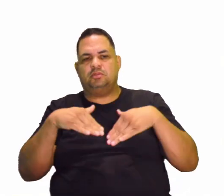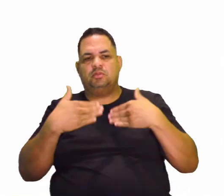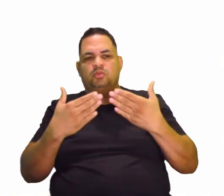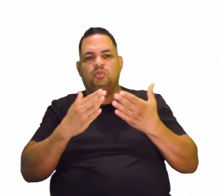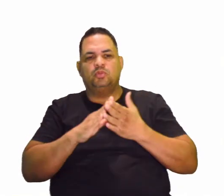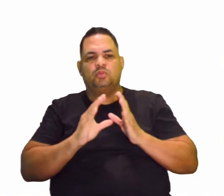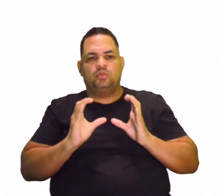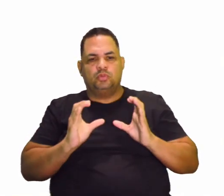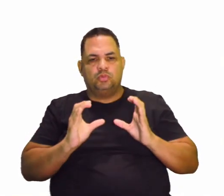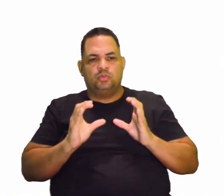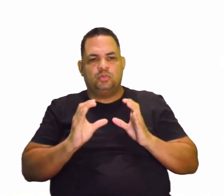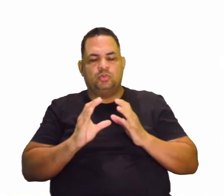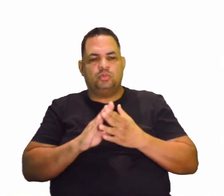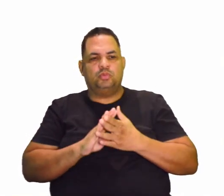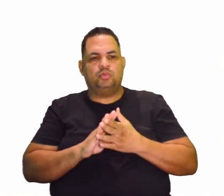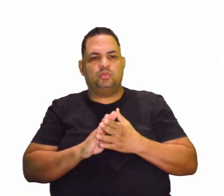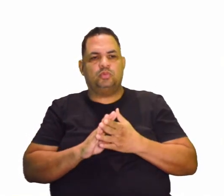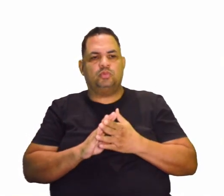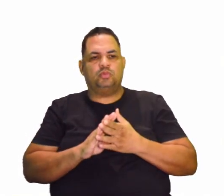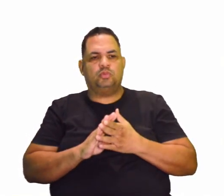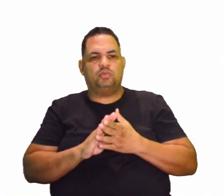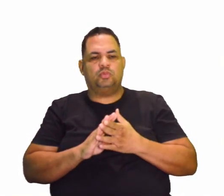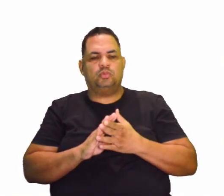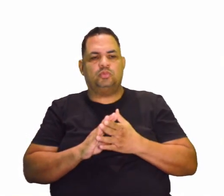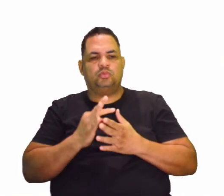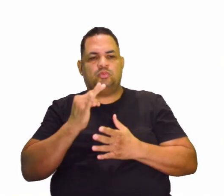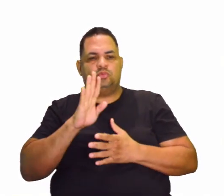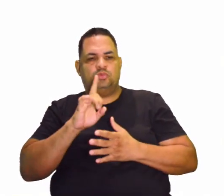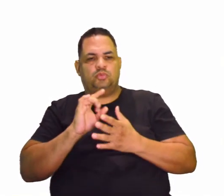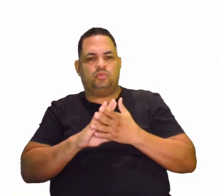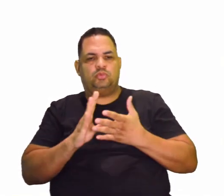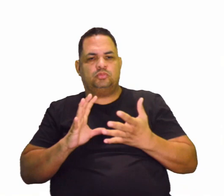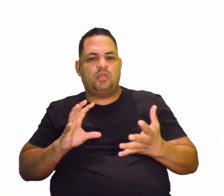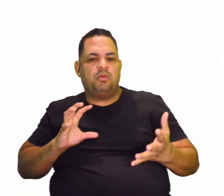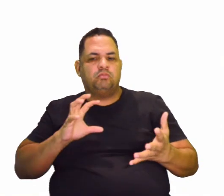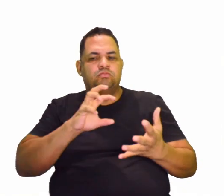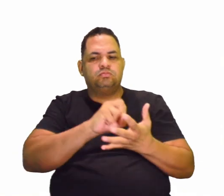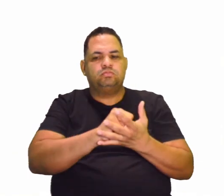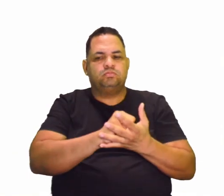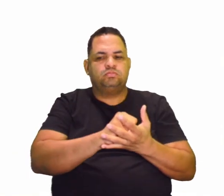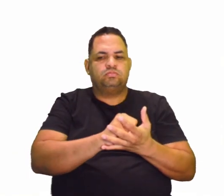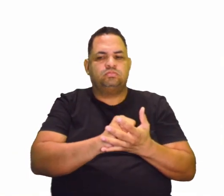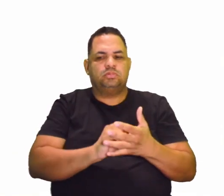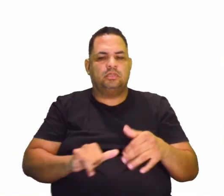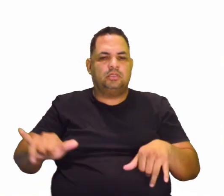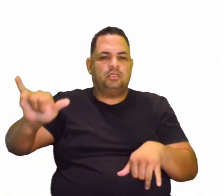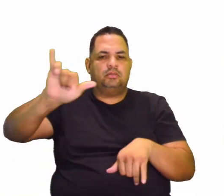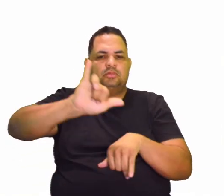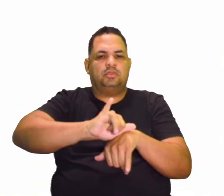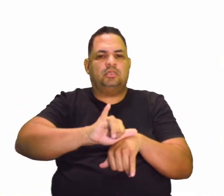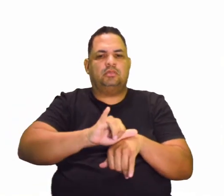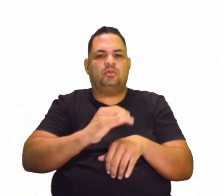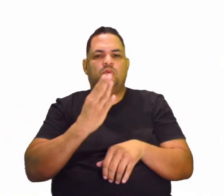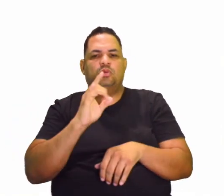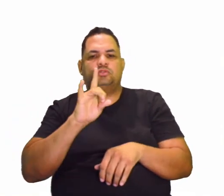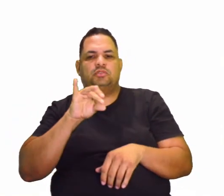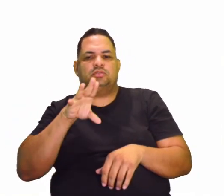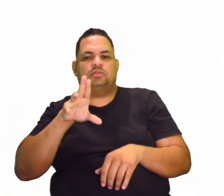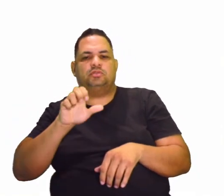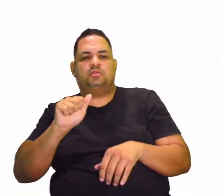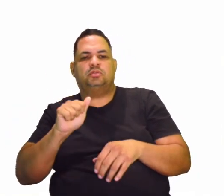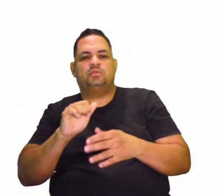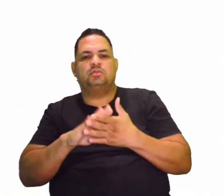verdade, quando os turcos tomaram sua capital, Constantinopla. No que se refere à